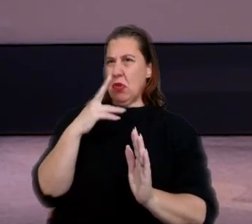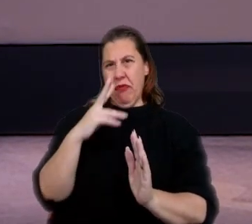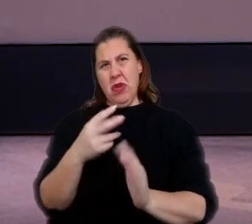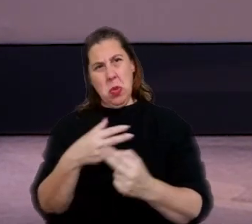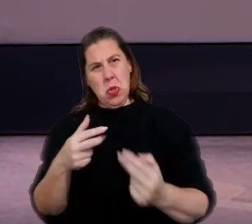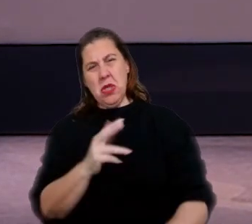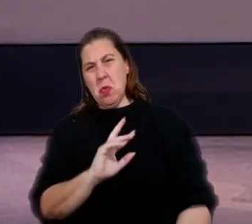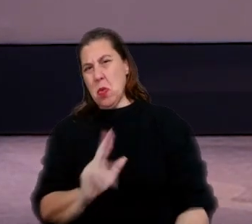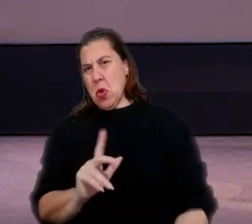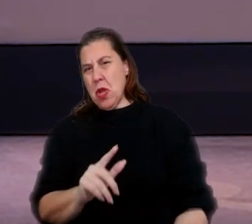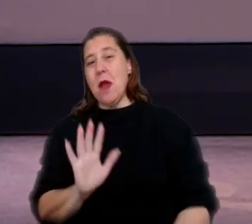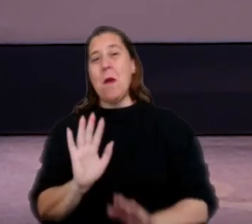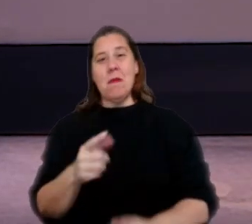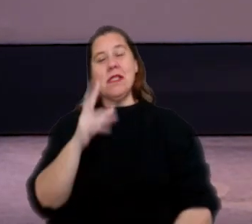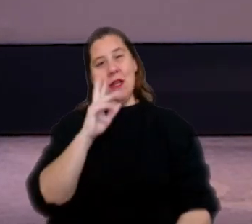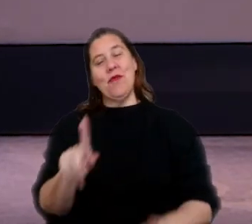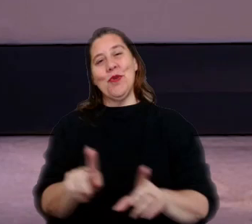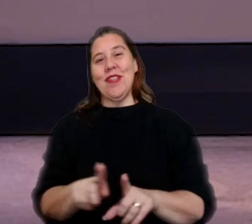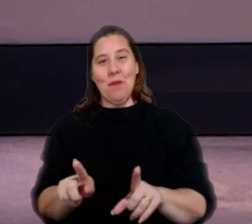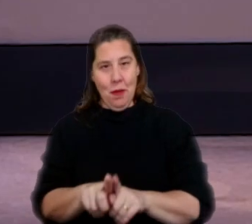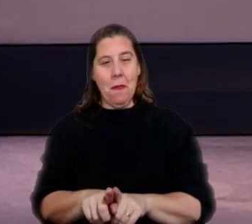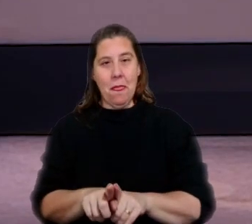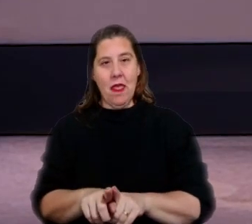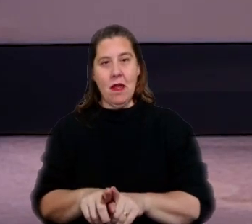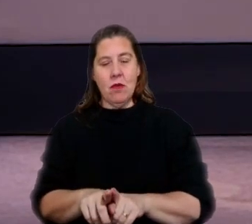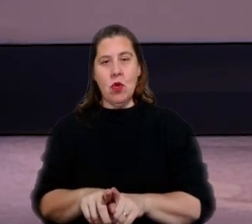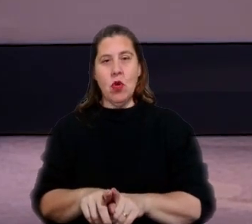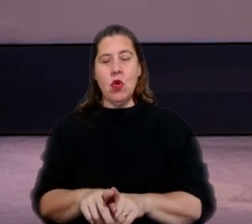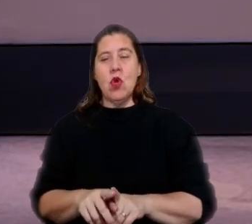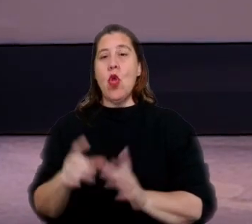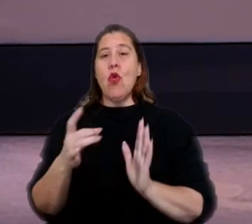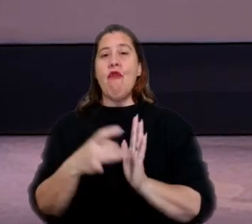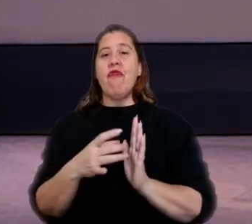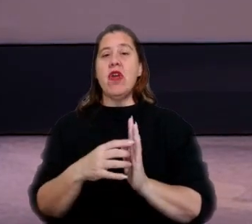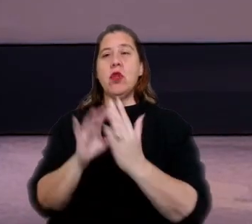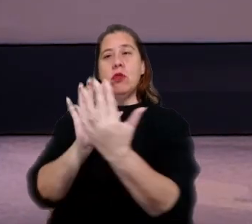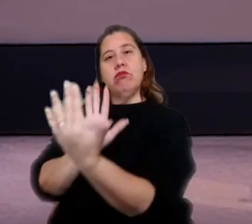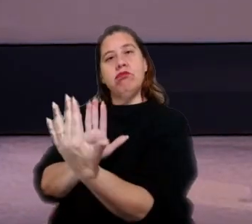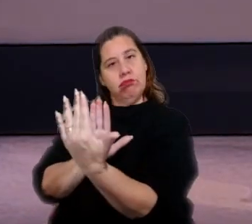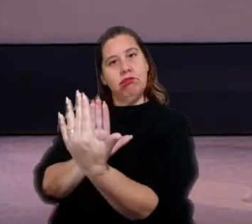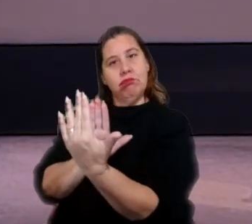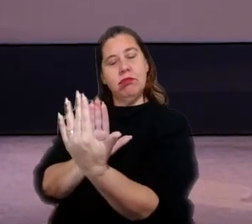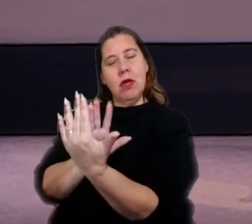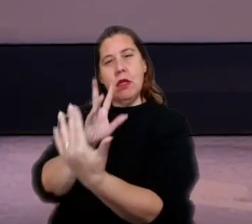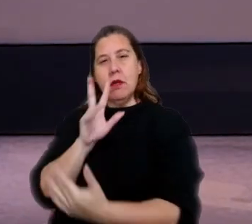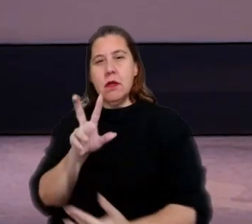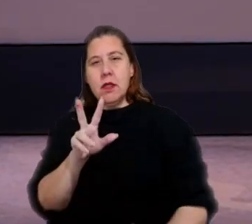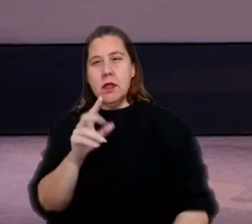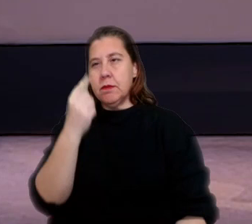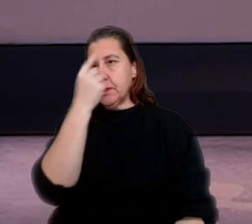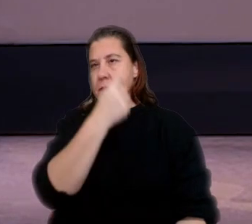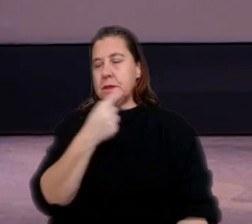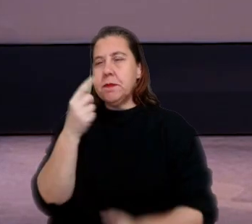estou, né, vendo coisa que não tem? Mas ele também viu. Então, ele se olha, né, no vidro reflexo, então ele